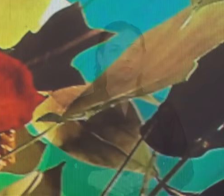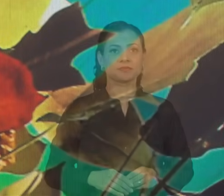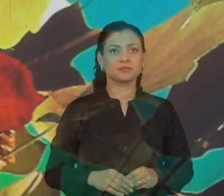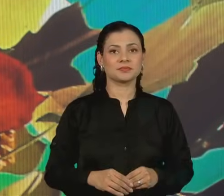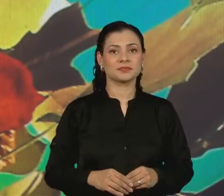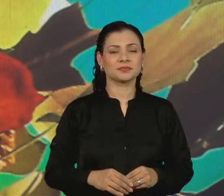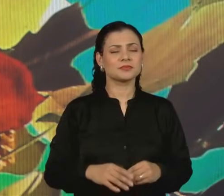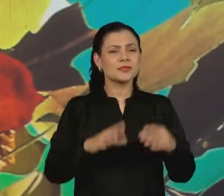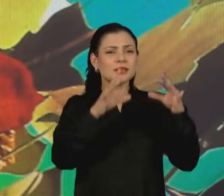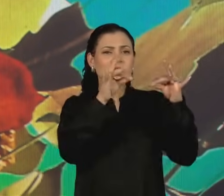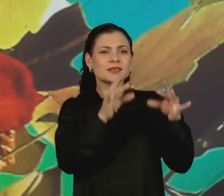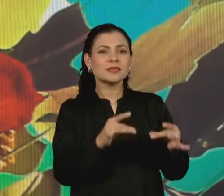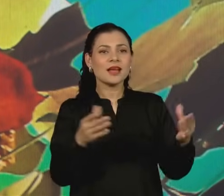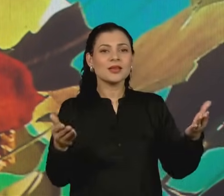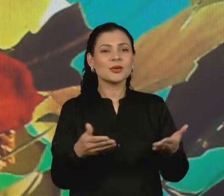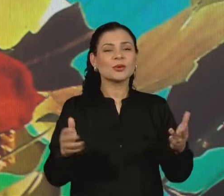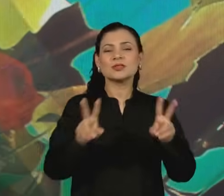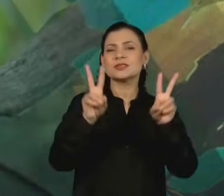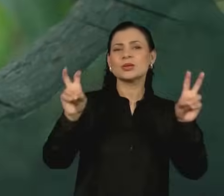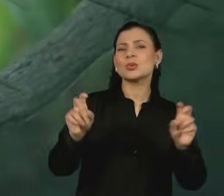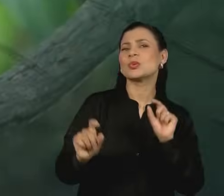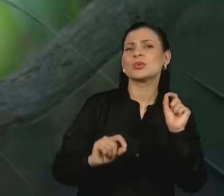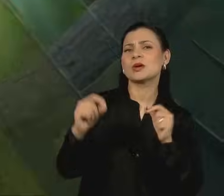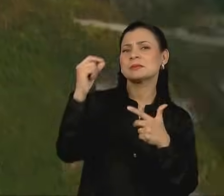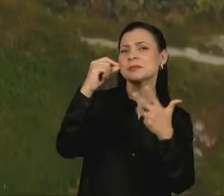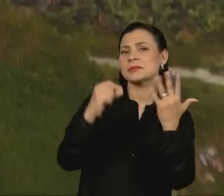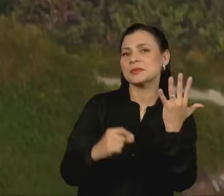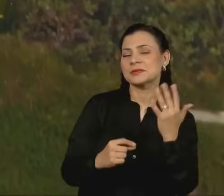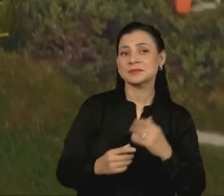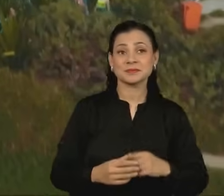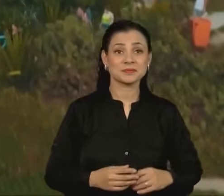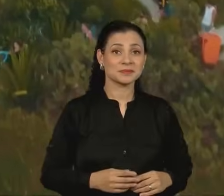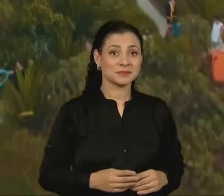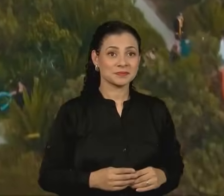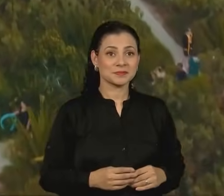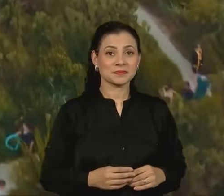Veja os detalhes do programa de hoje.